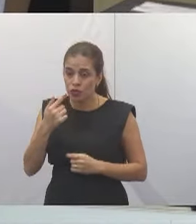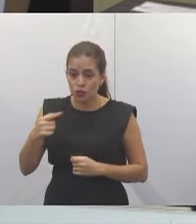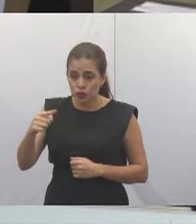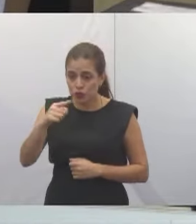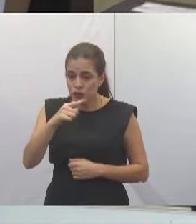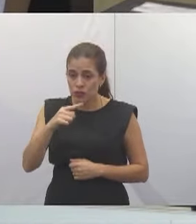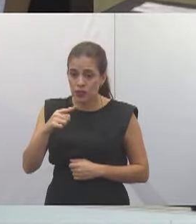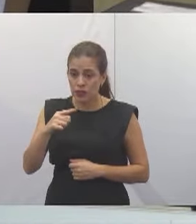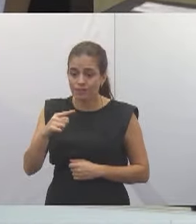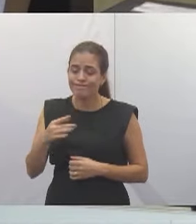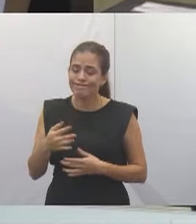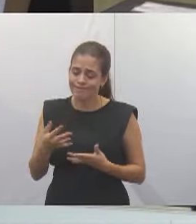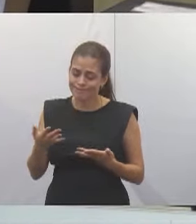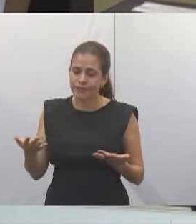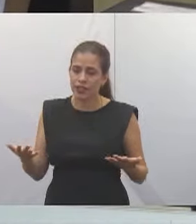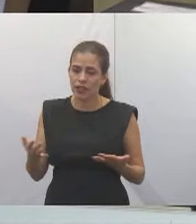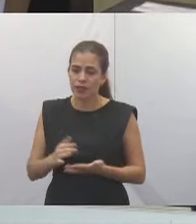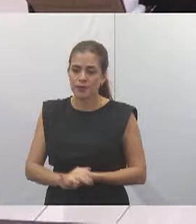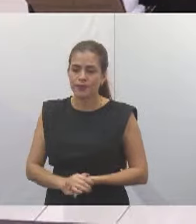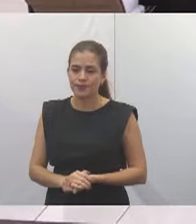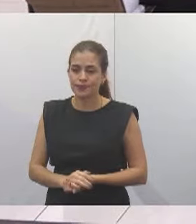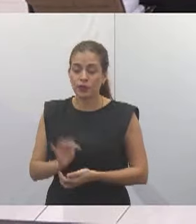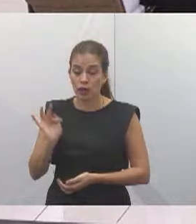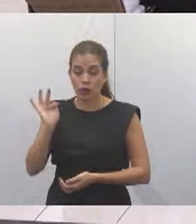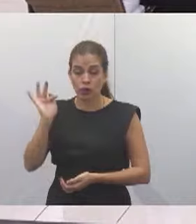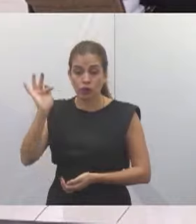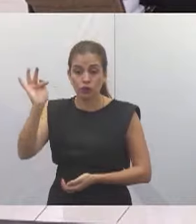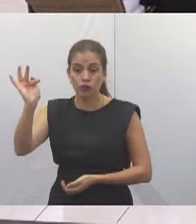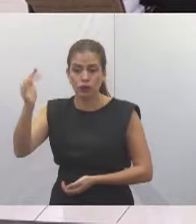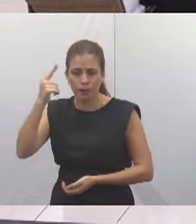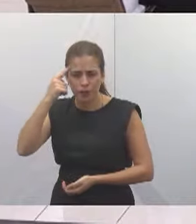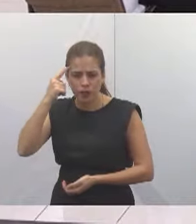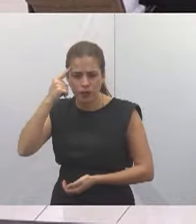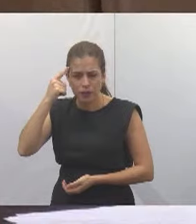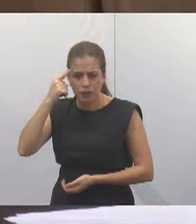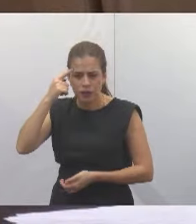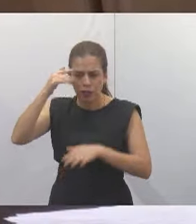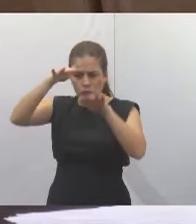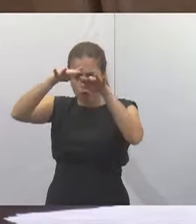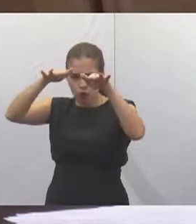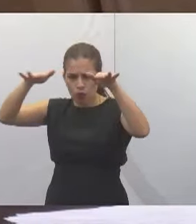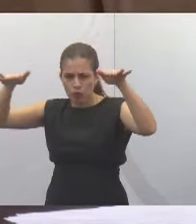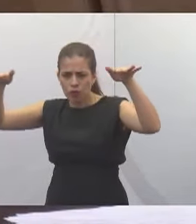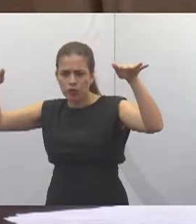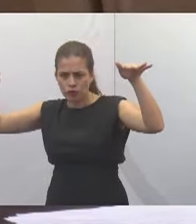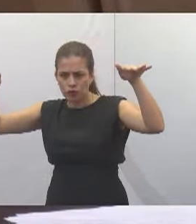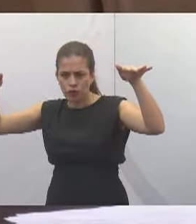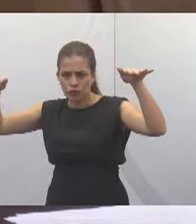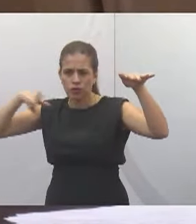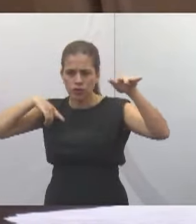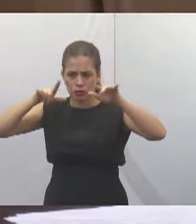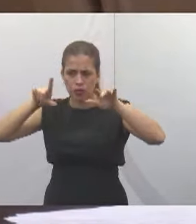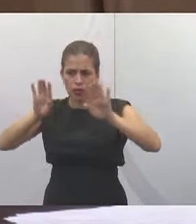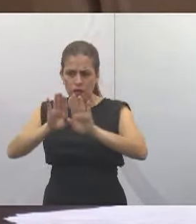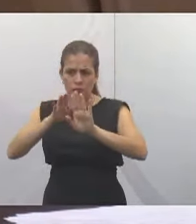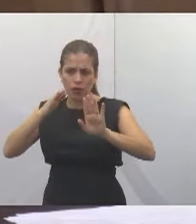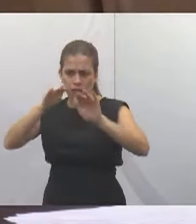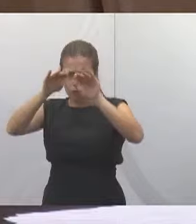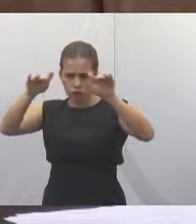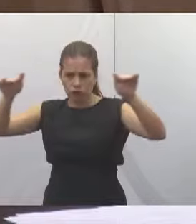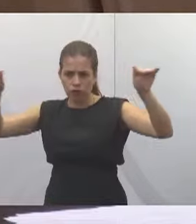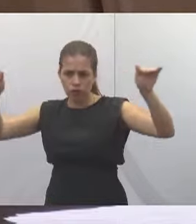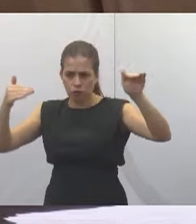bem sincera. É, futuramente, pensa numa cobertura lá na frente, um espaço bonito lá, né? Aí deixa o portão da frente aberto